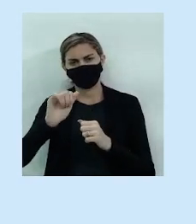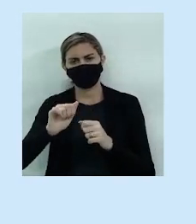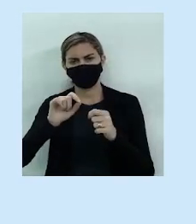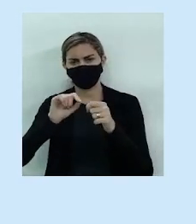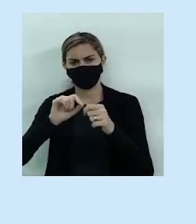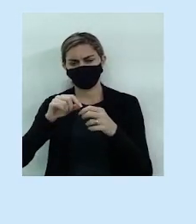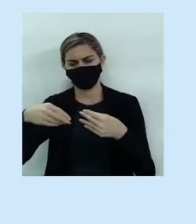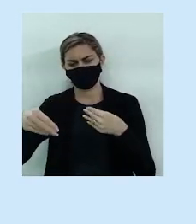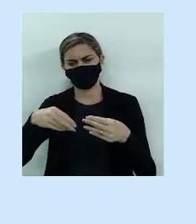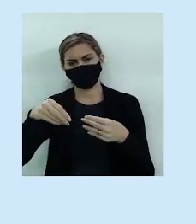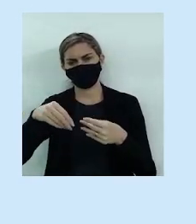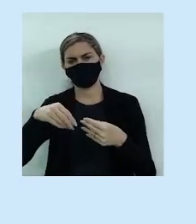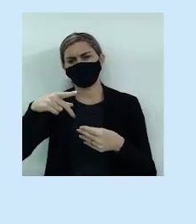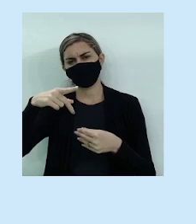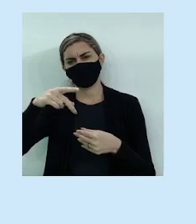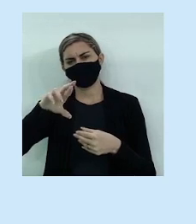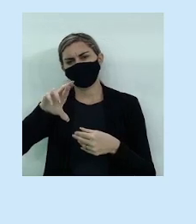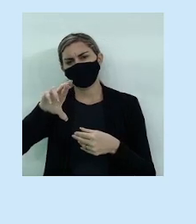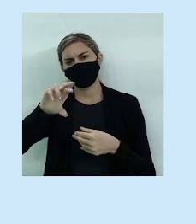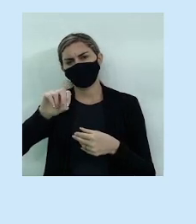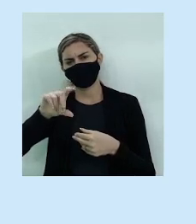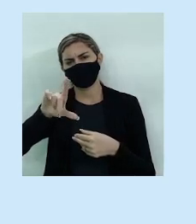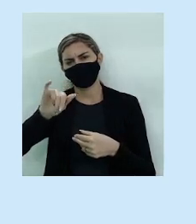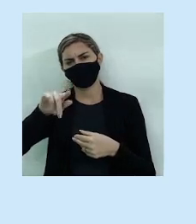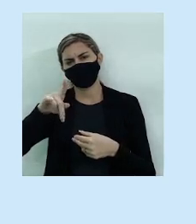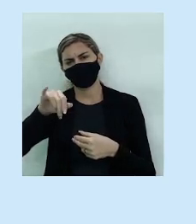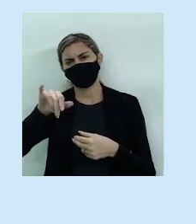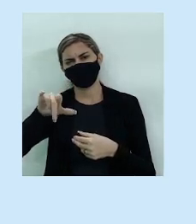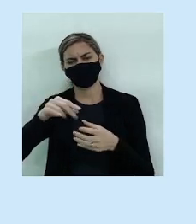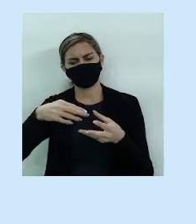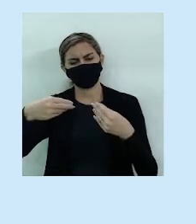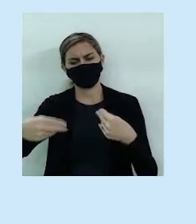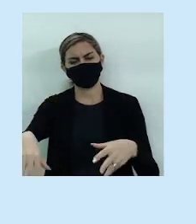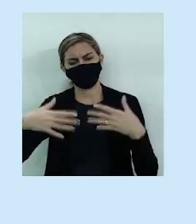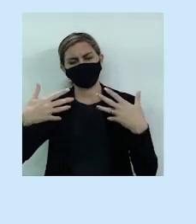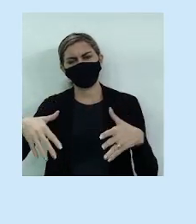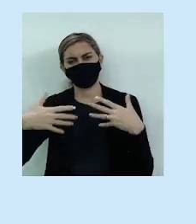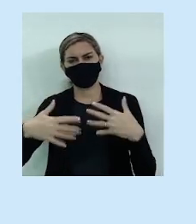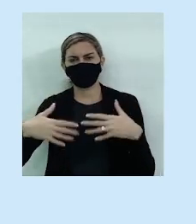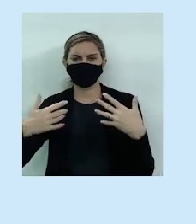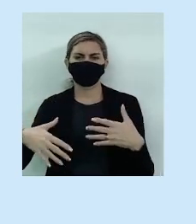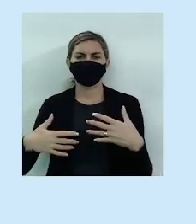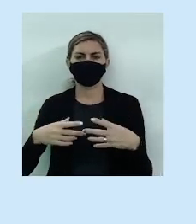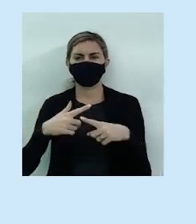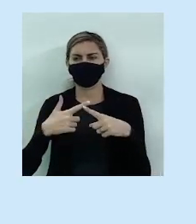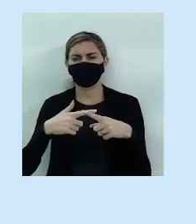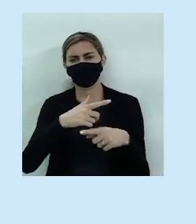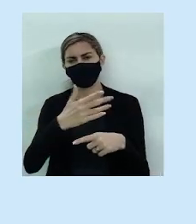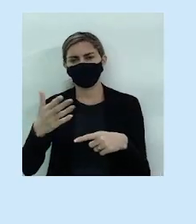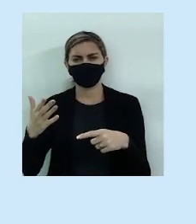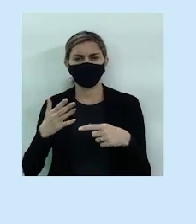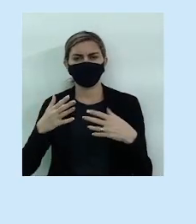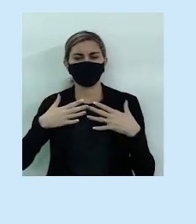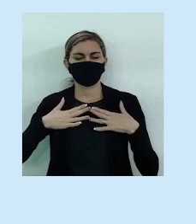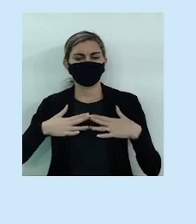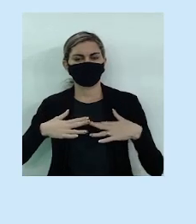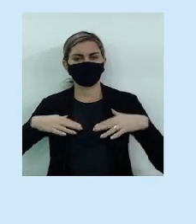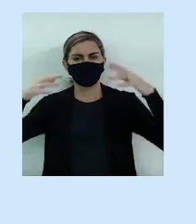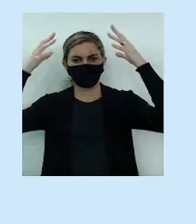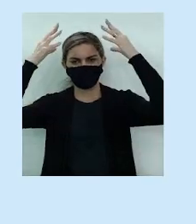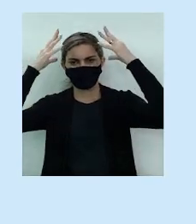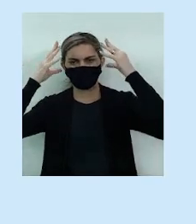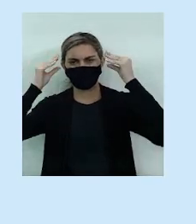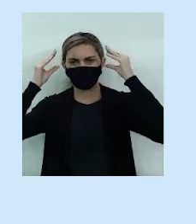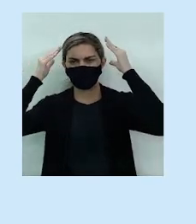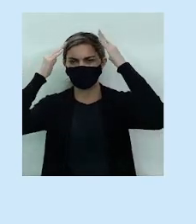feitas de polipropileno, é um material leve, com resistência e ventilação, porque eles oferecem até mais conforto